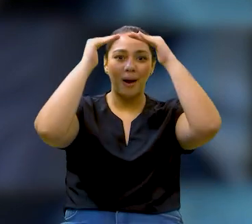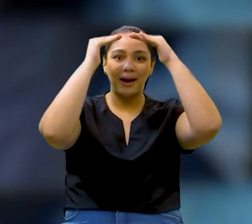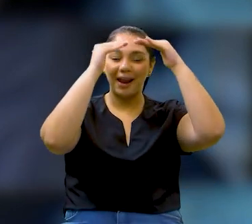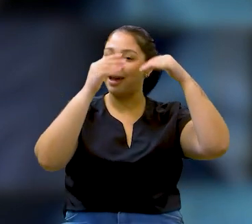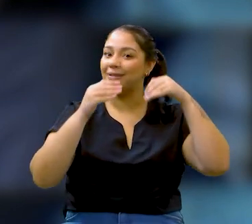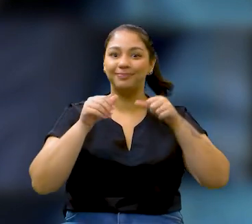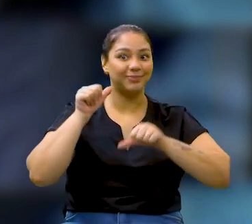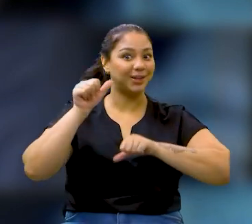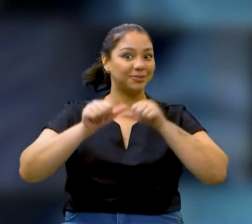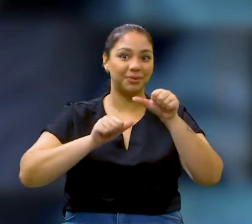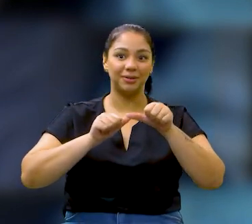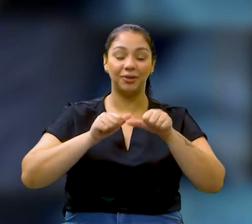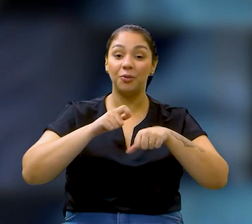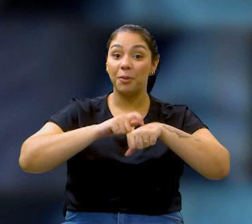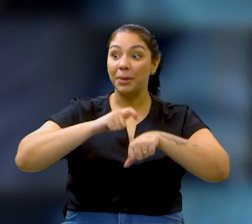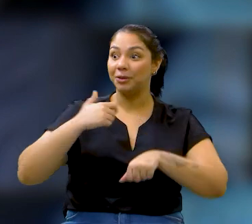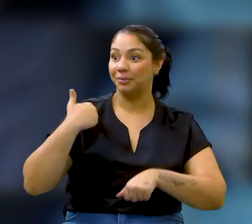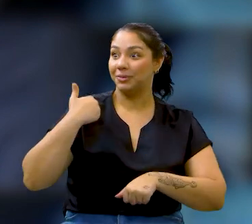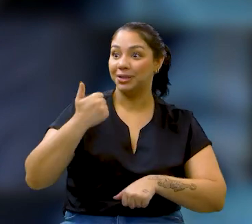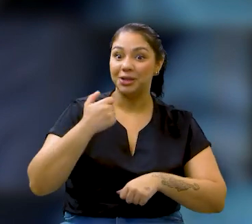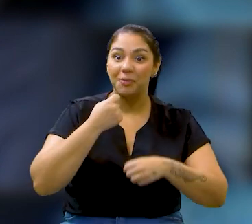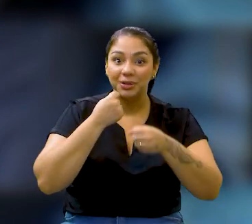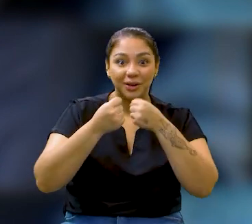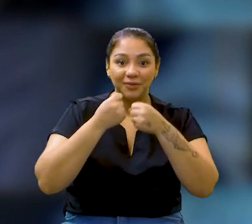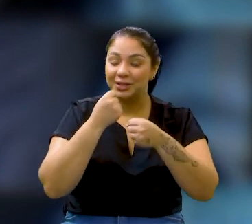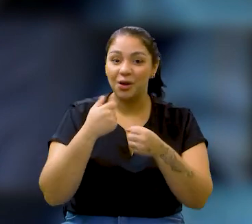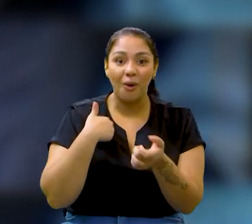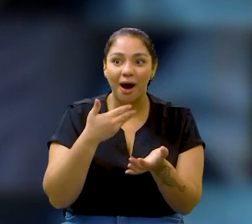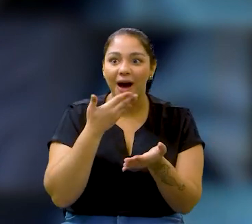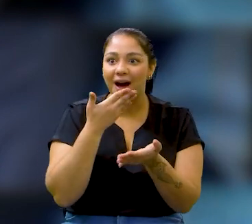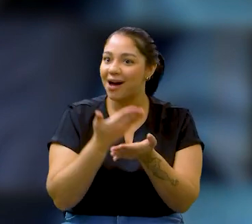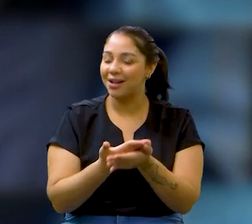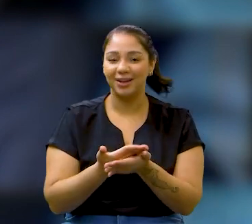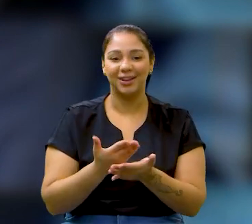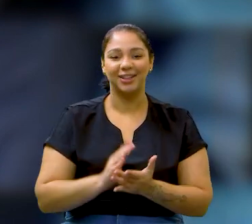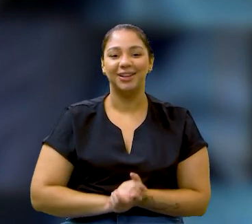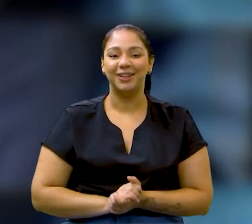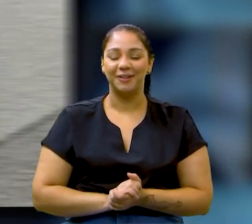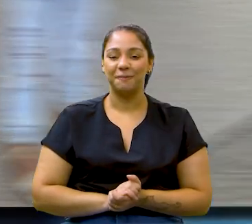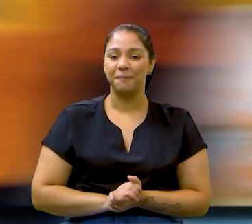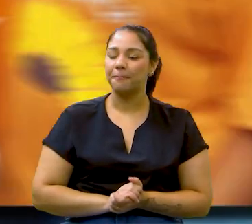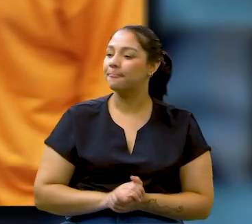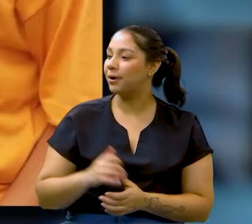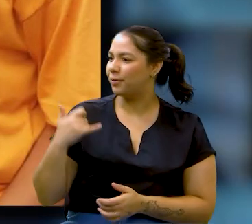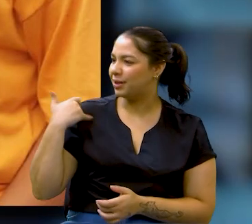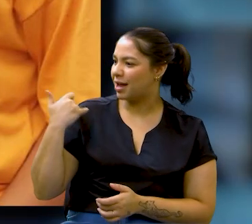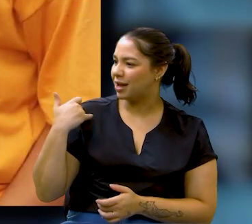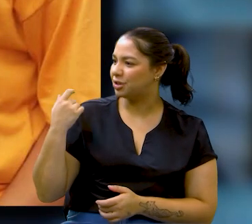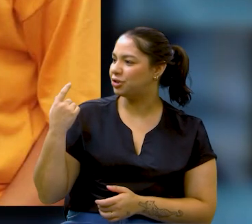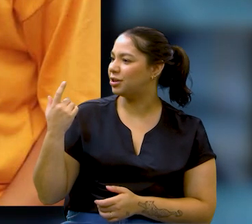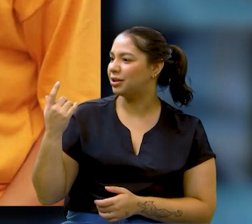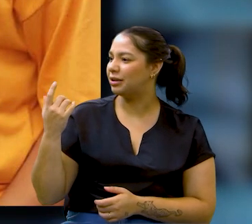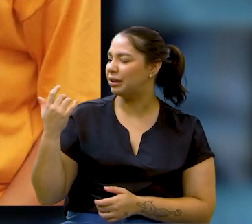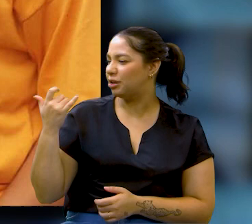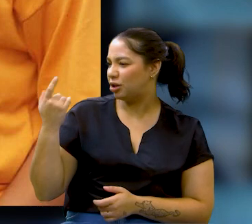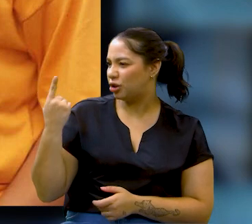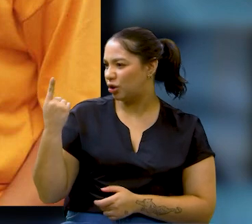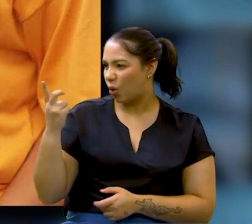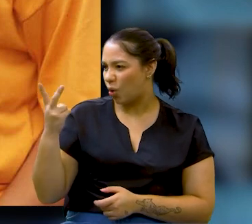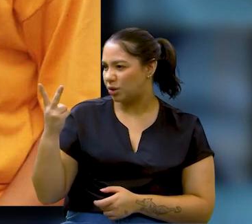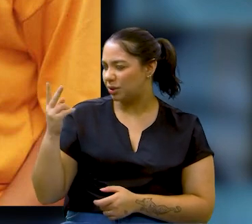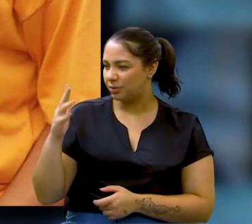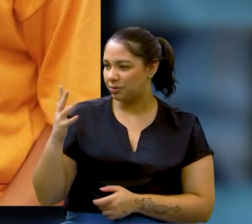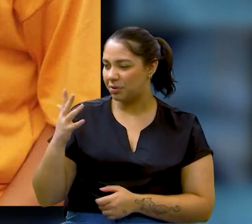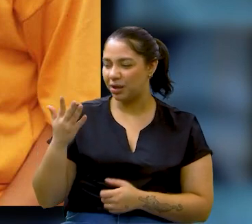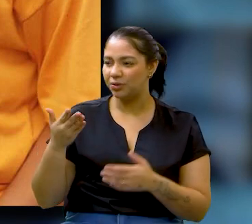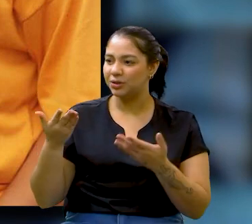mas foi muito transformador. Na hora que eles me chamaram para fazer entrevista, eu nem acreditei. Desde os 12 anos, mais ou menos, Desde né? os